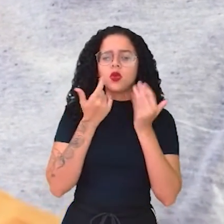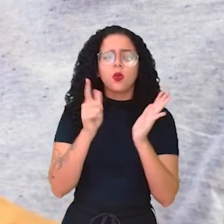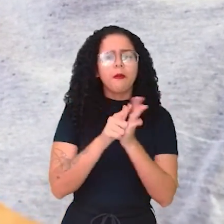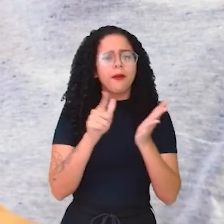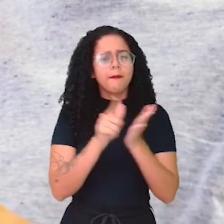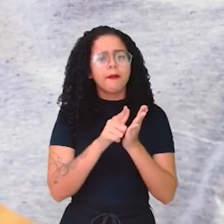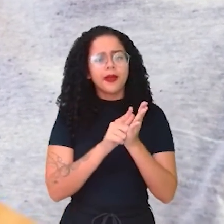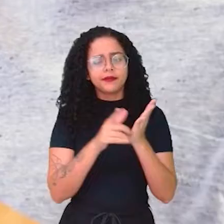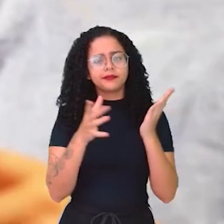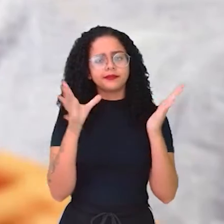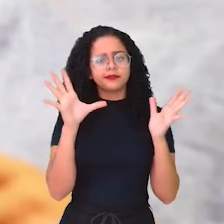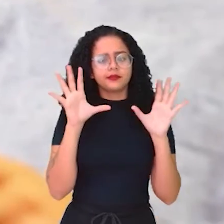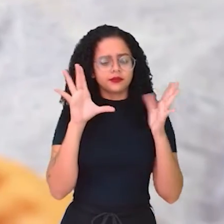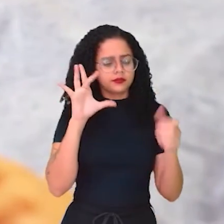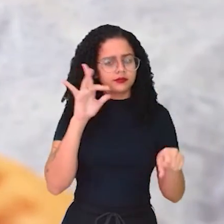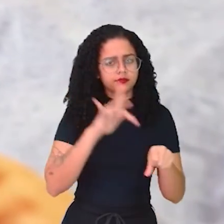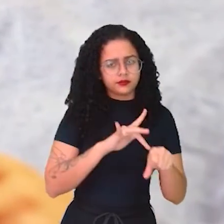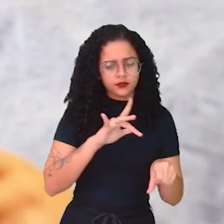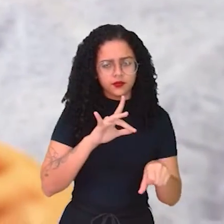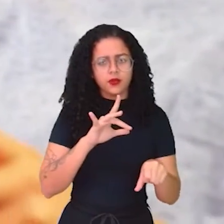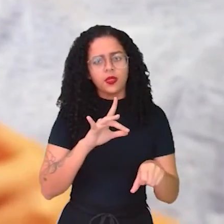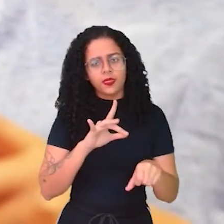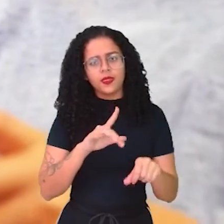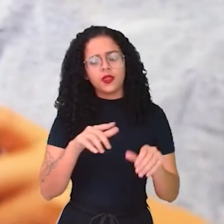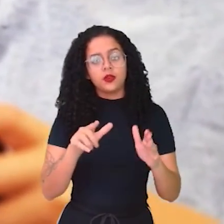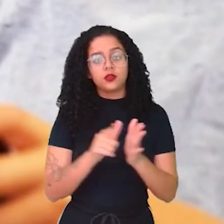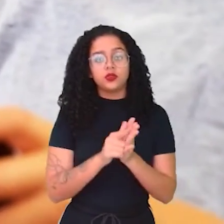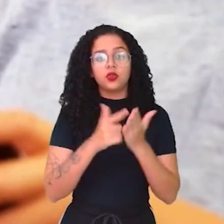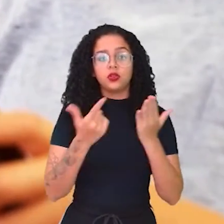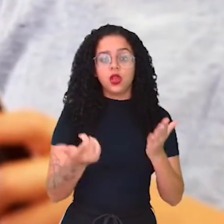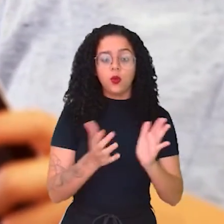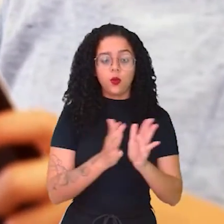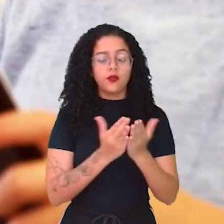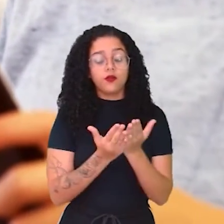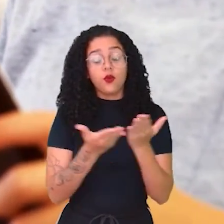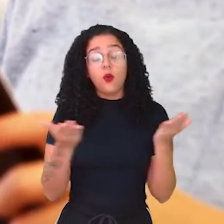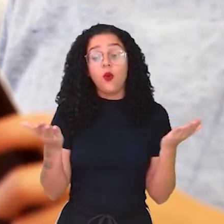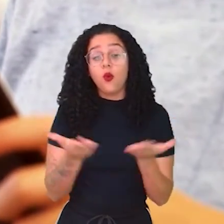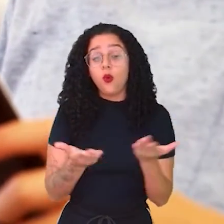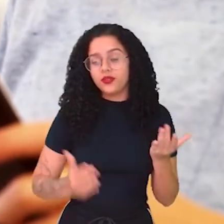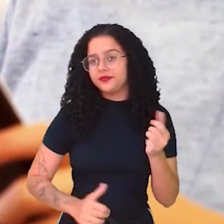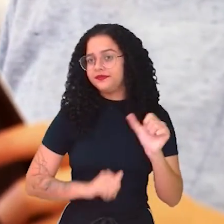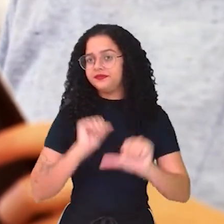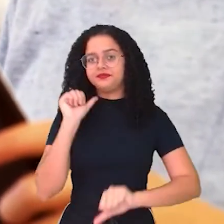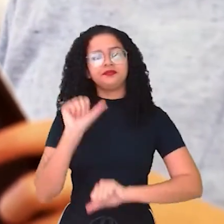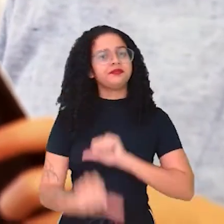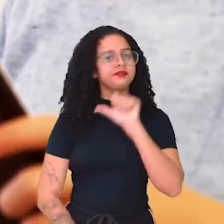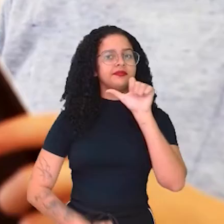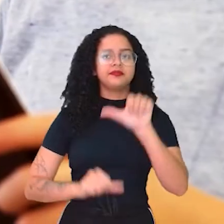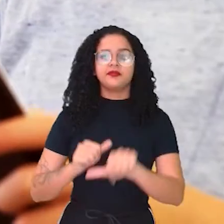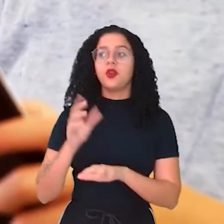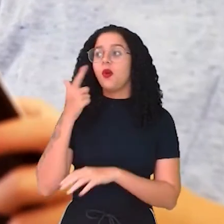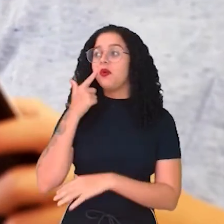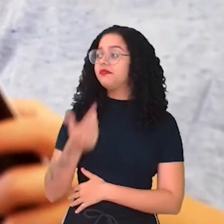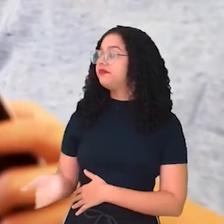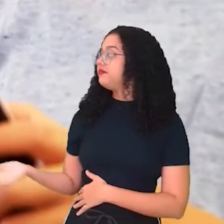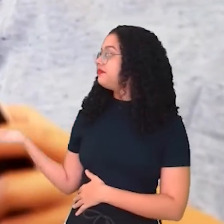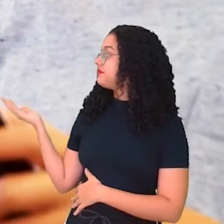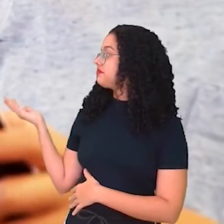o jornal, ali olhando o livro, e a gente olha agora a questão dessas crianças aí nessas